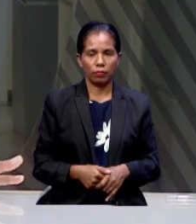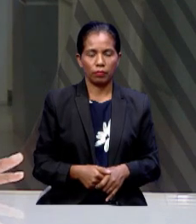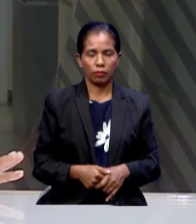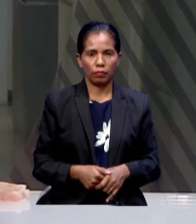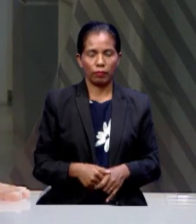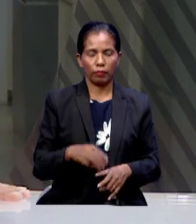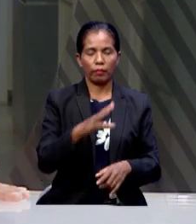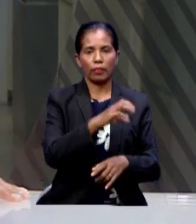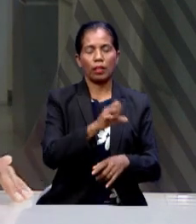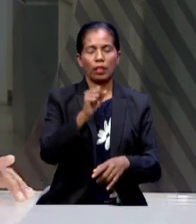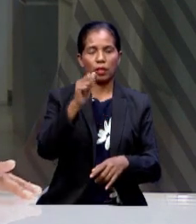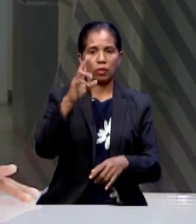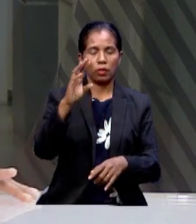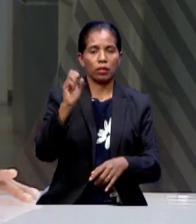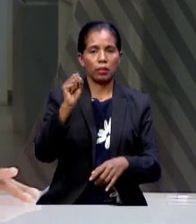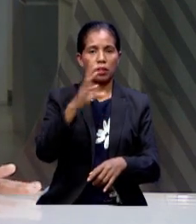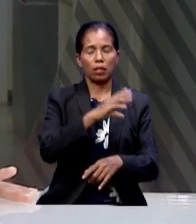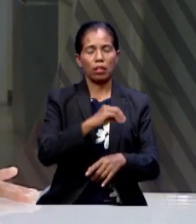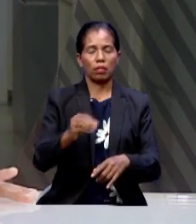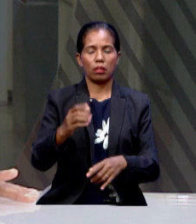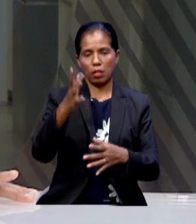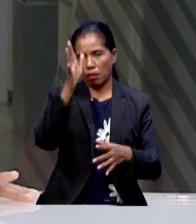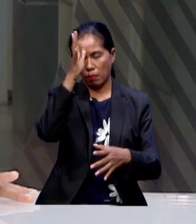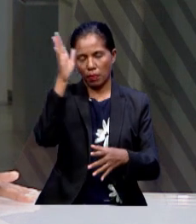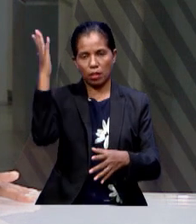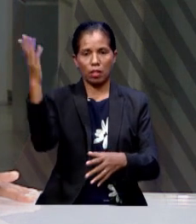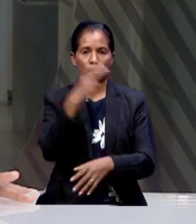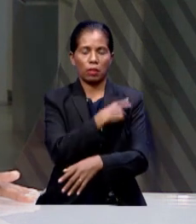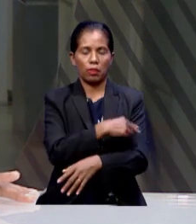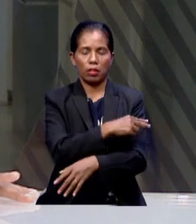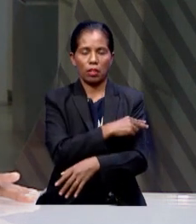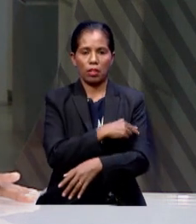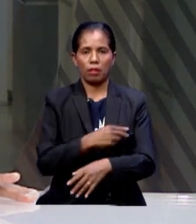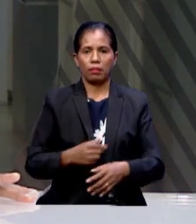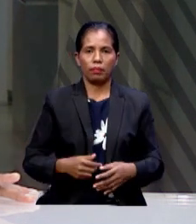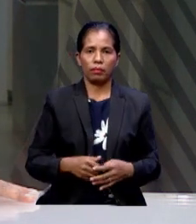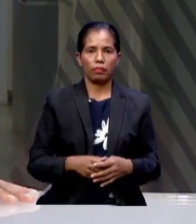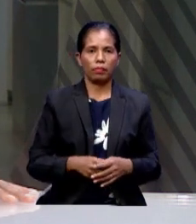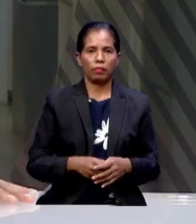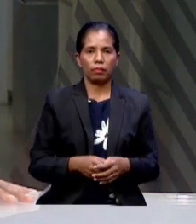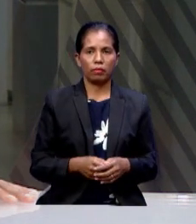Saudoso Sebastião ni amang halau hela tratamento intensivo e a sala isolamento do Hospital Nacional.